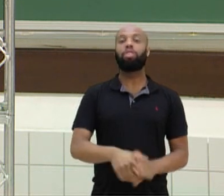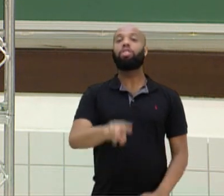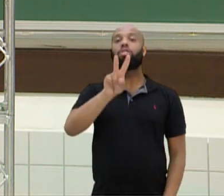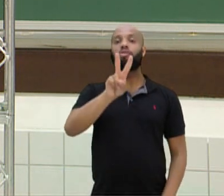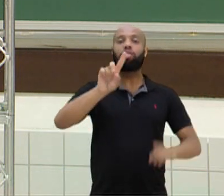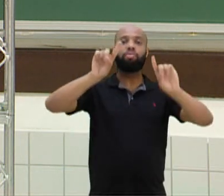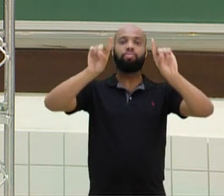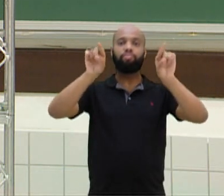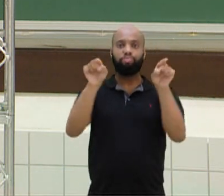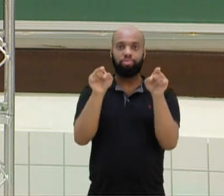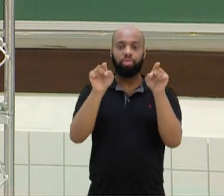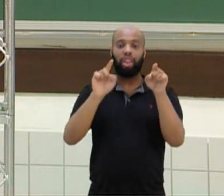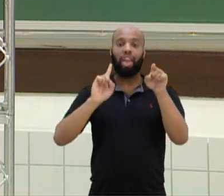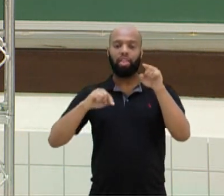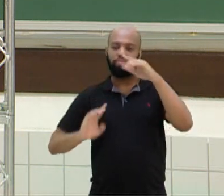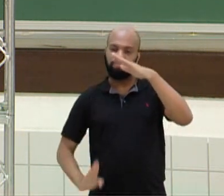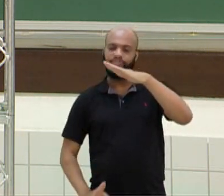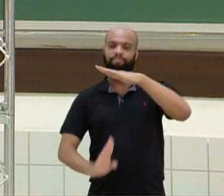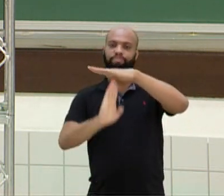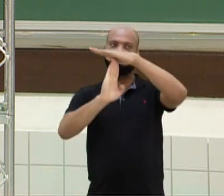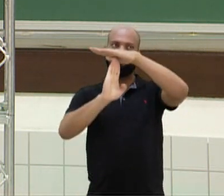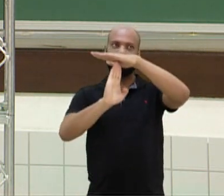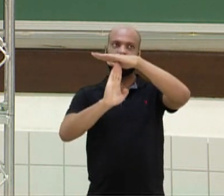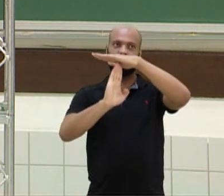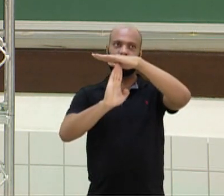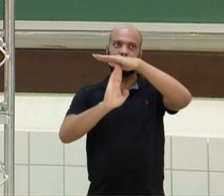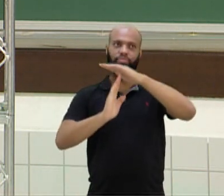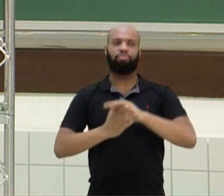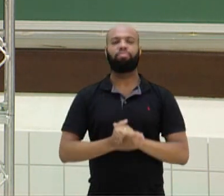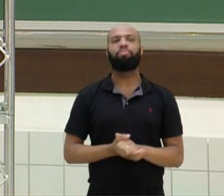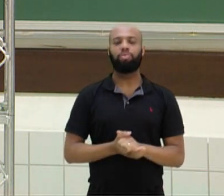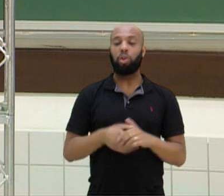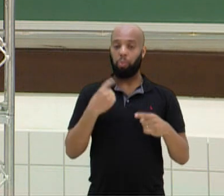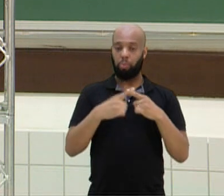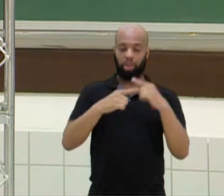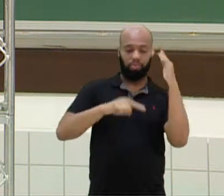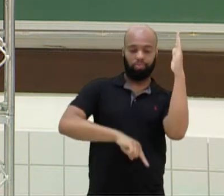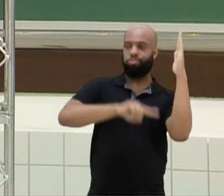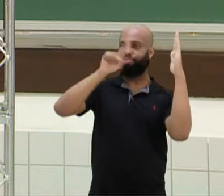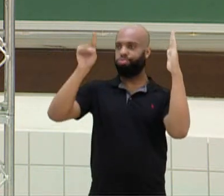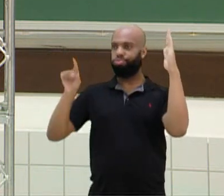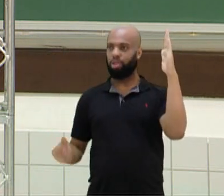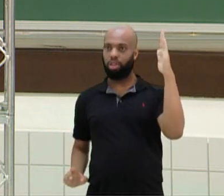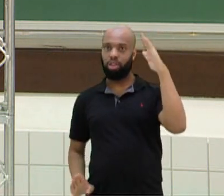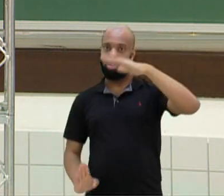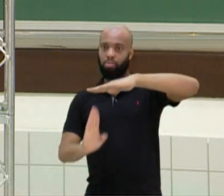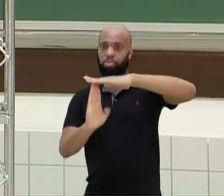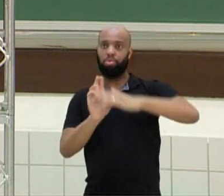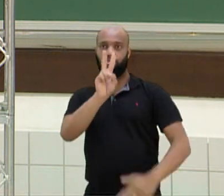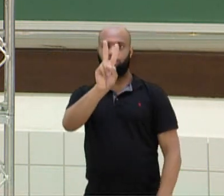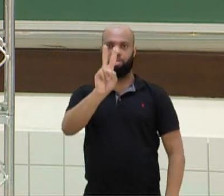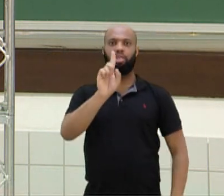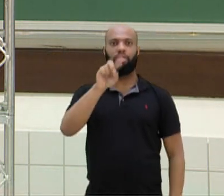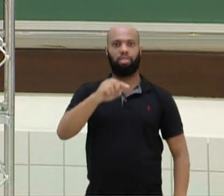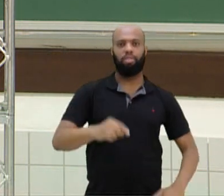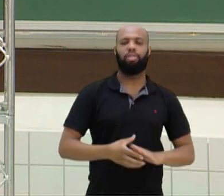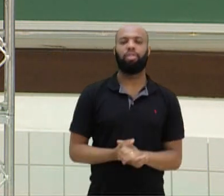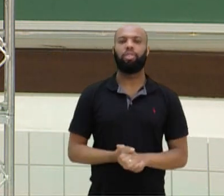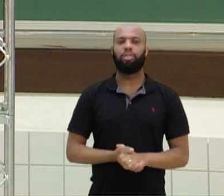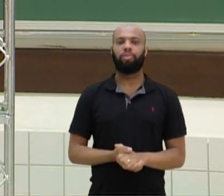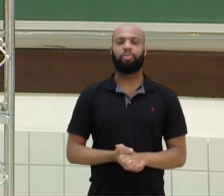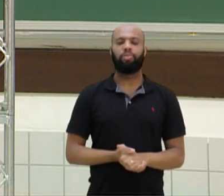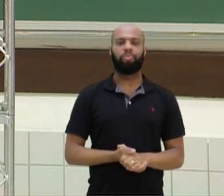1. Menos 2 dividido por menos 2 dá 1. Raiz, são duas